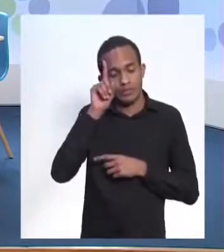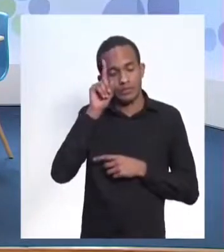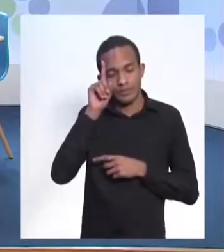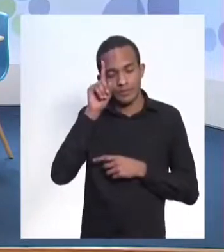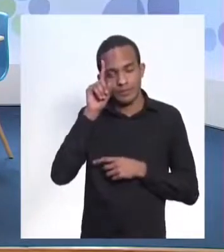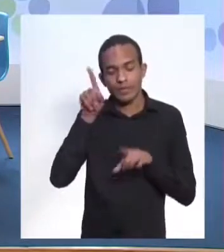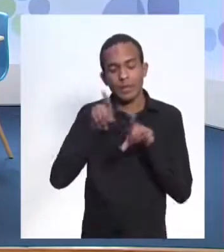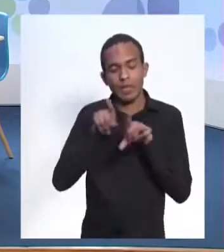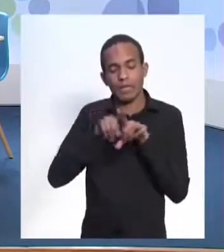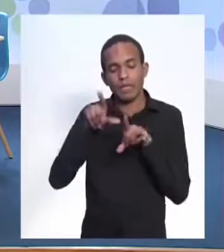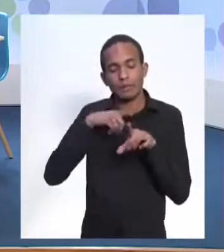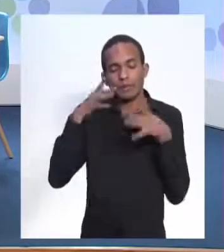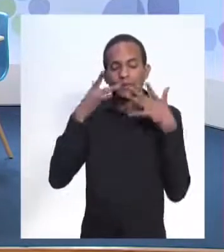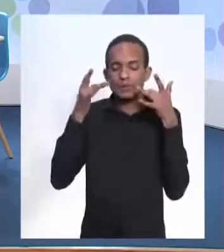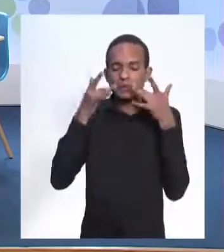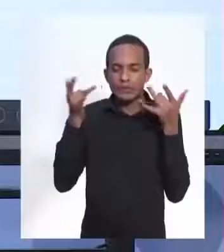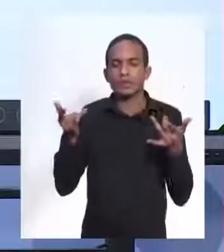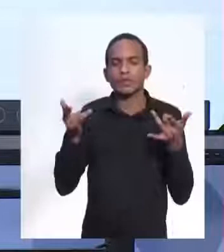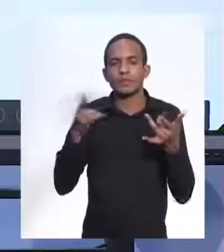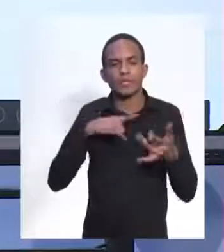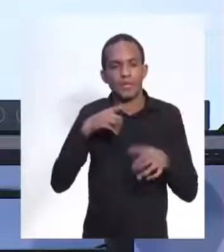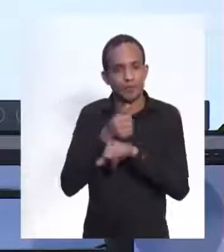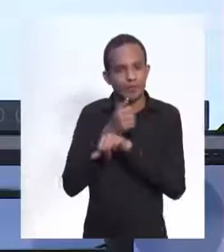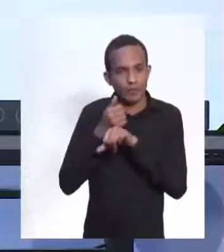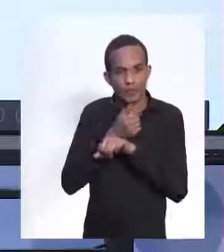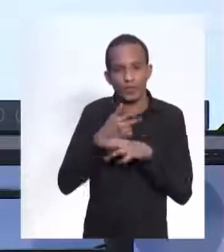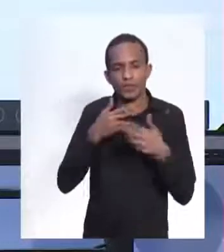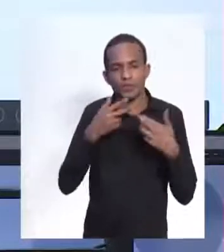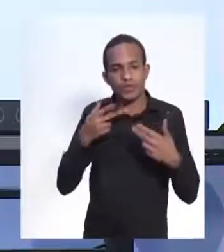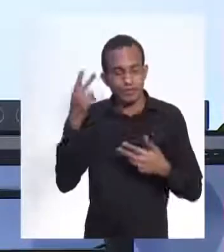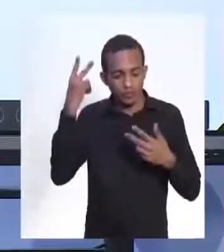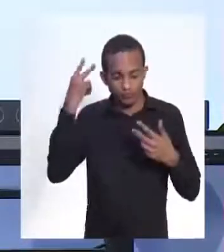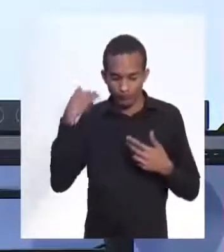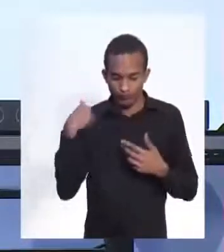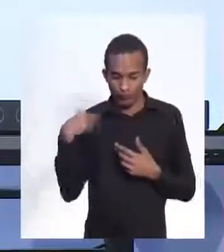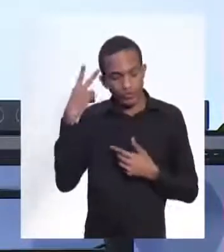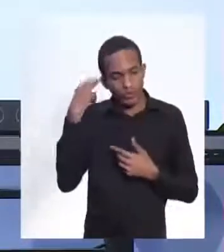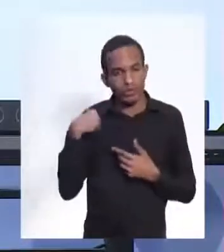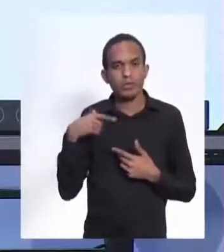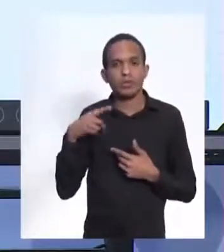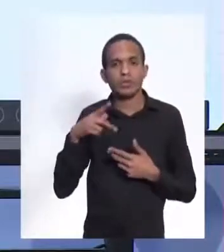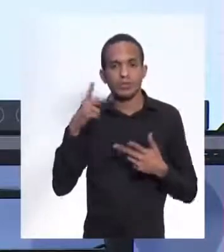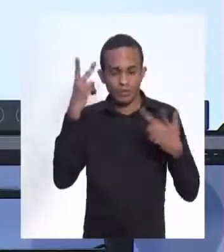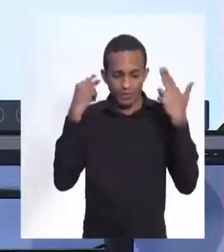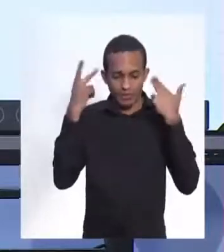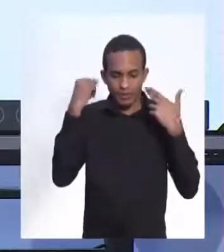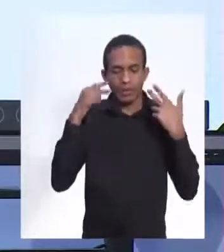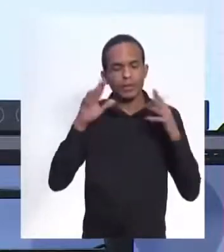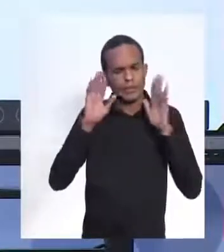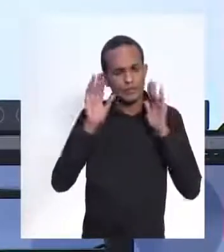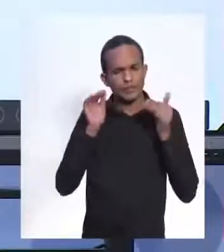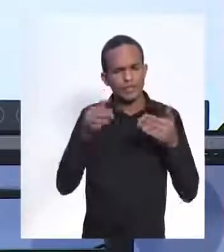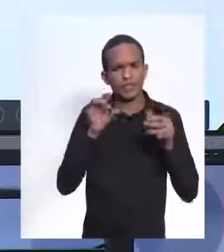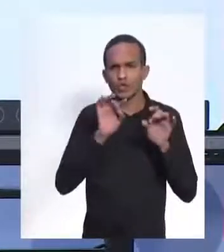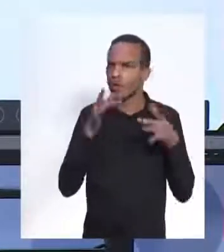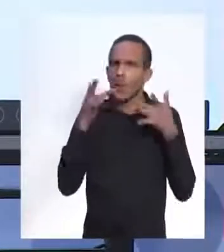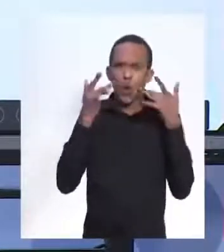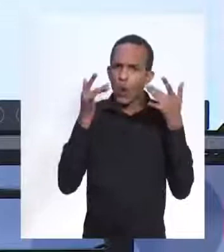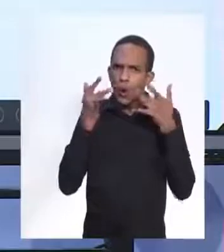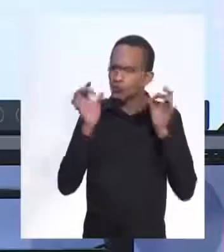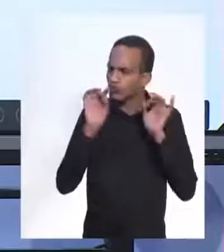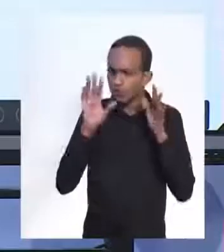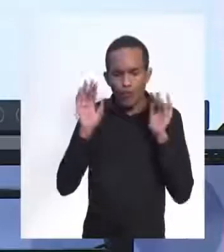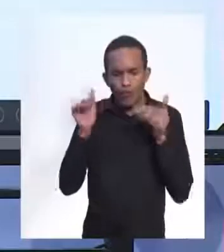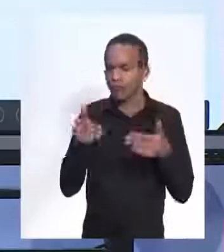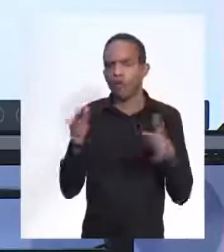no teatro. Eu sei que tem profissionais, cabeleireiros, que são específicos para peças teatrais, sabia, turma? Ele só trabalha